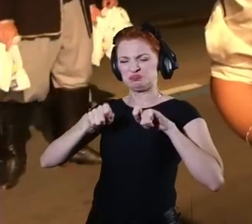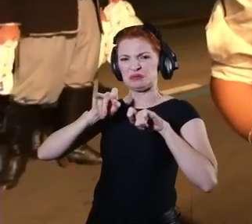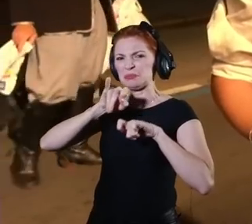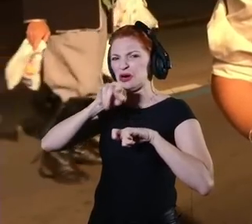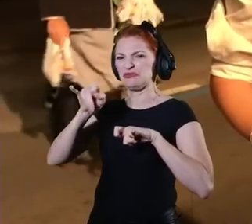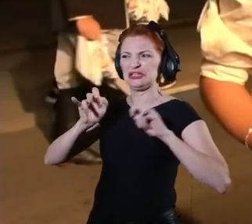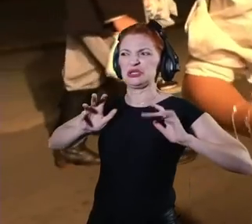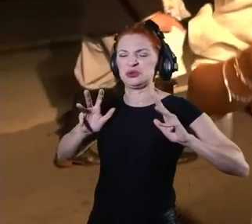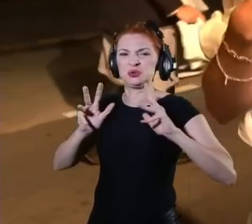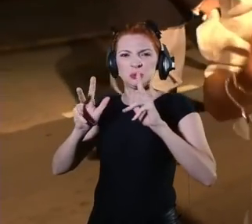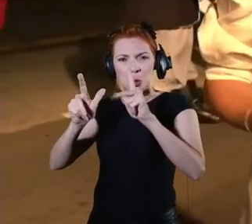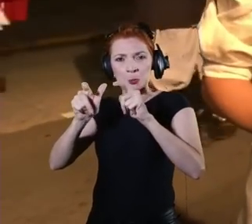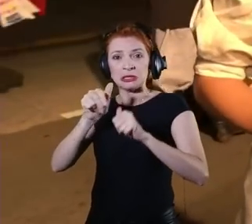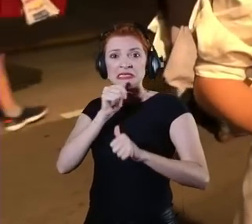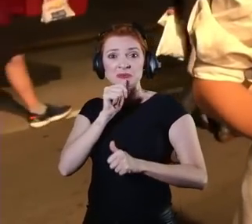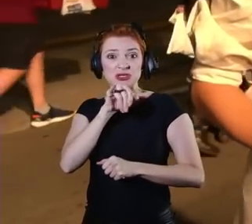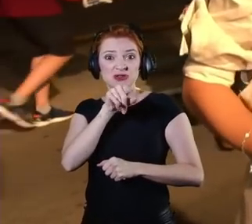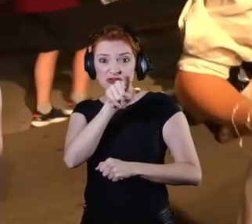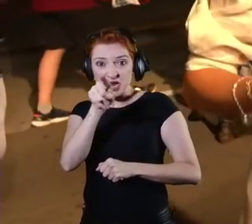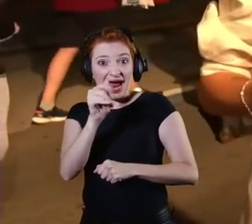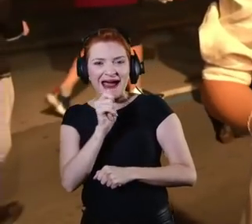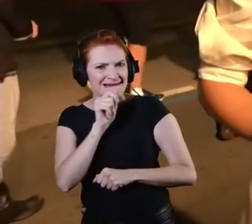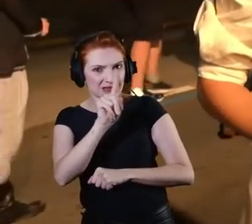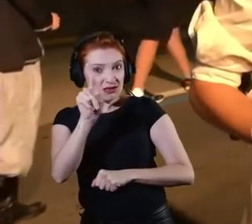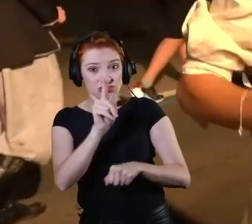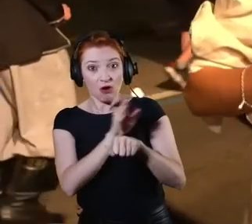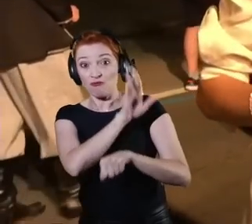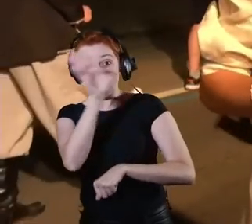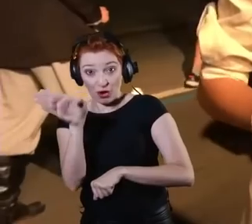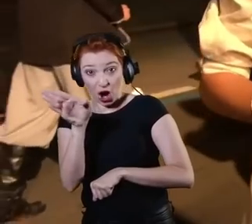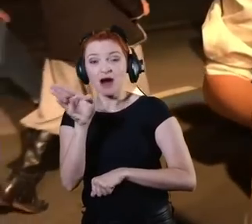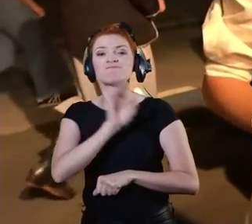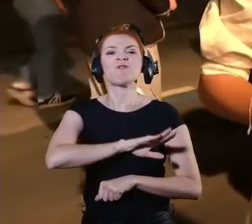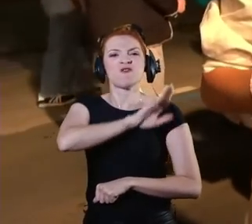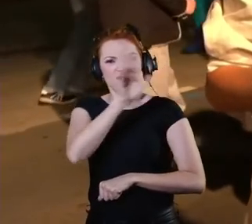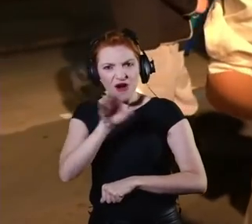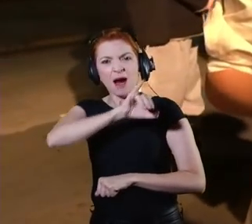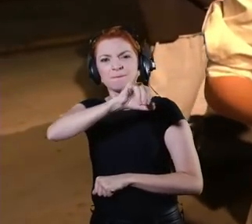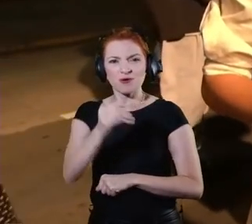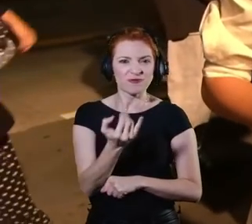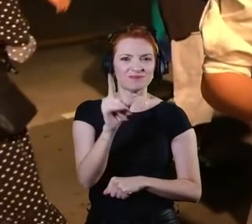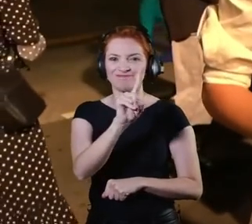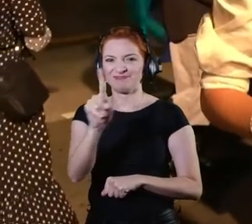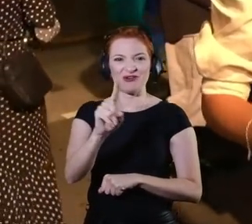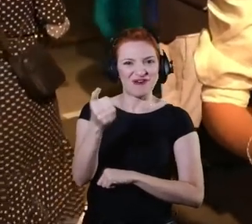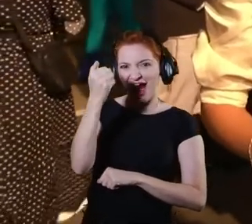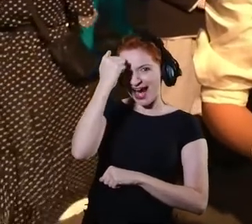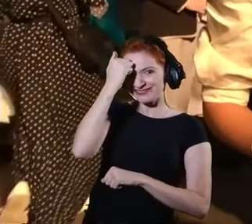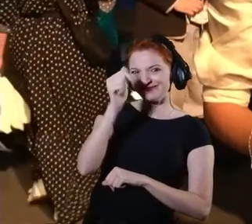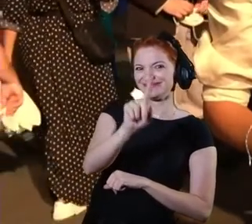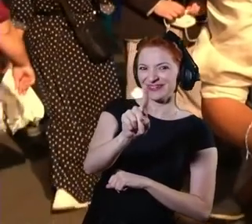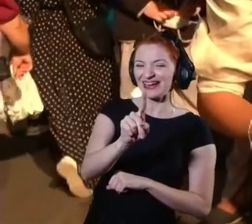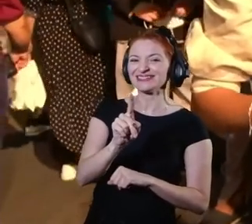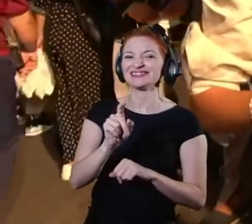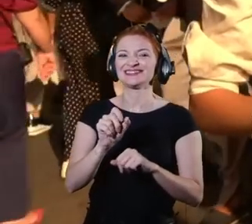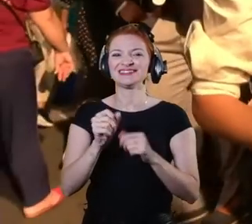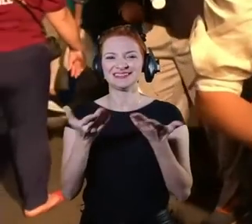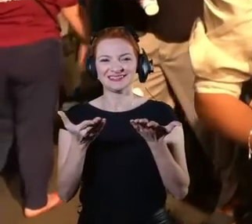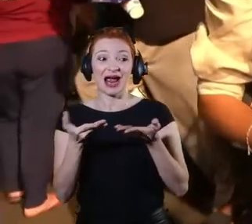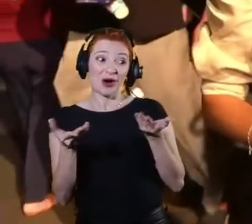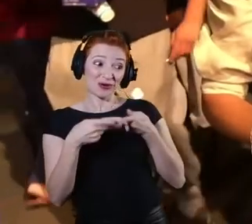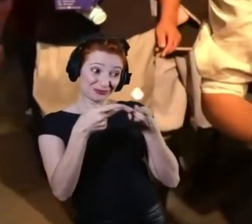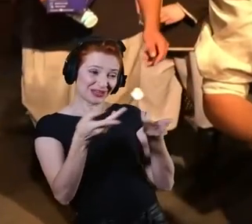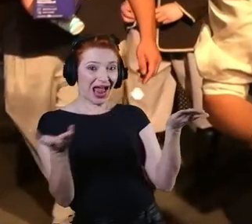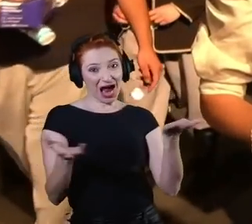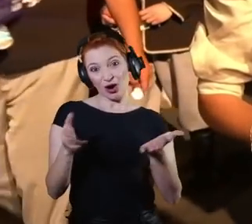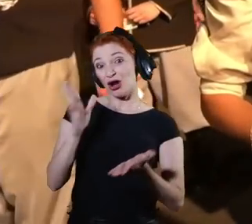parque oferece. Então, quem não foi ainda, vai, porque não vão se arrepender. Está lindo, lindo, lindo, lindo. Convite feito. E agora também vou